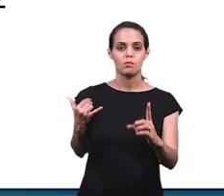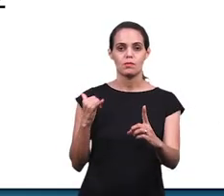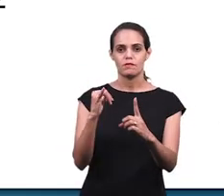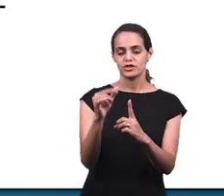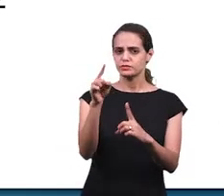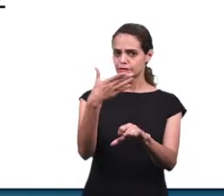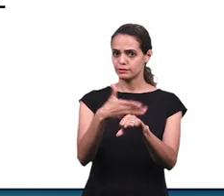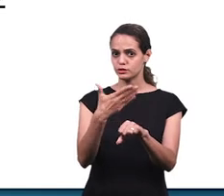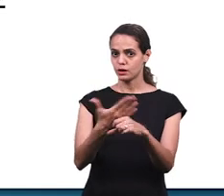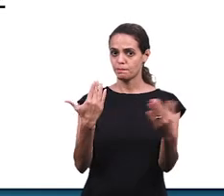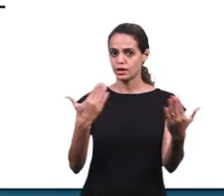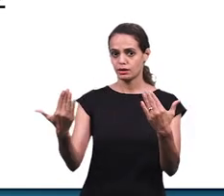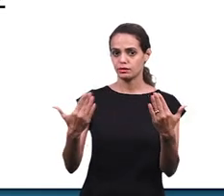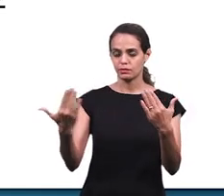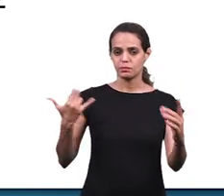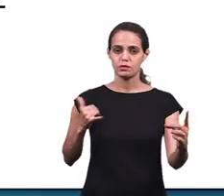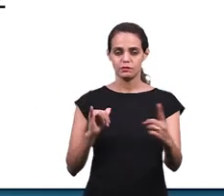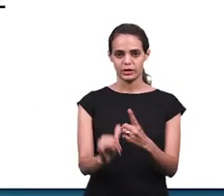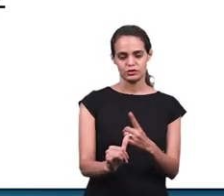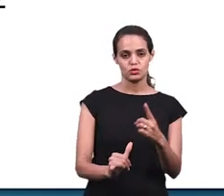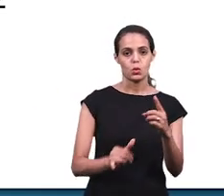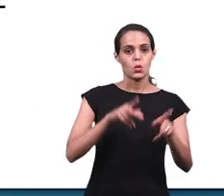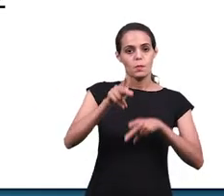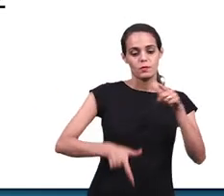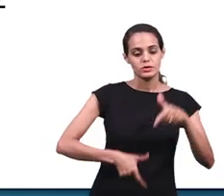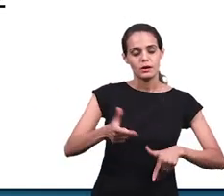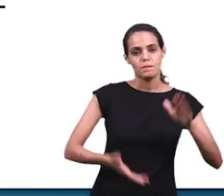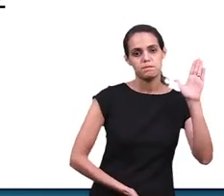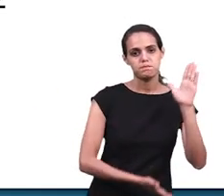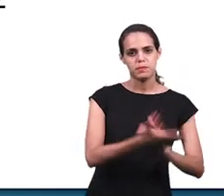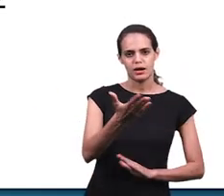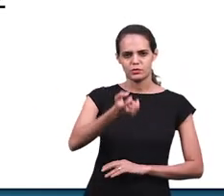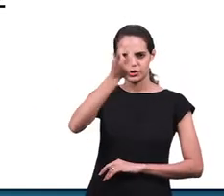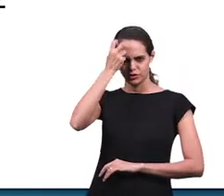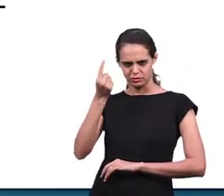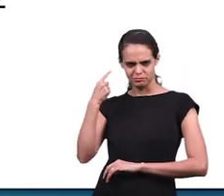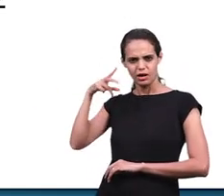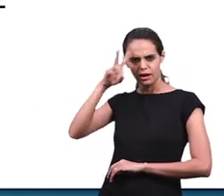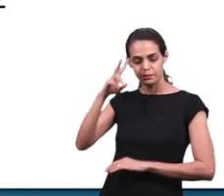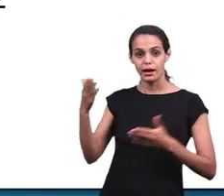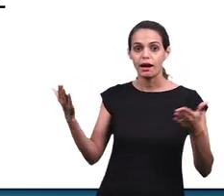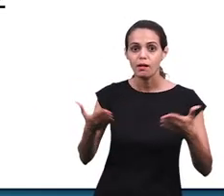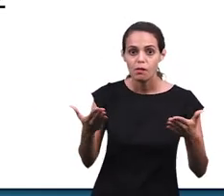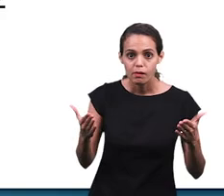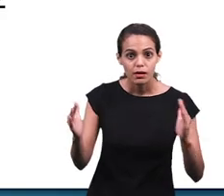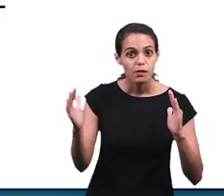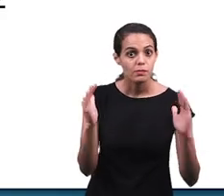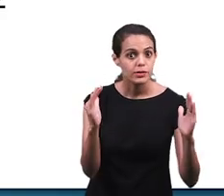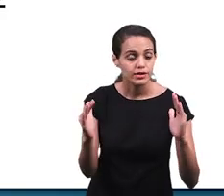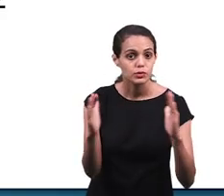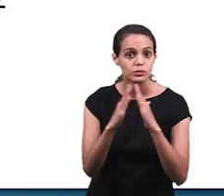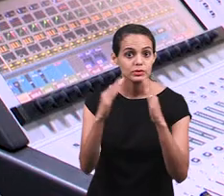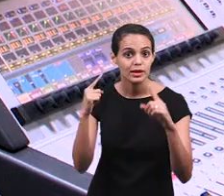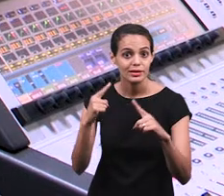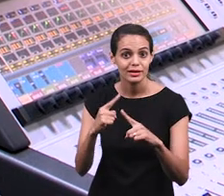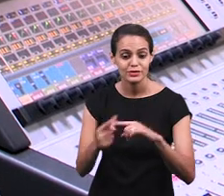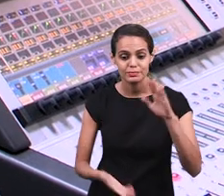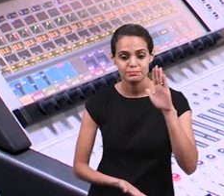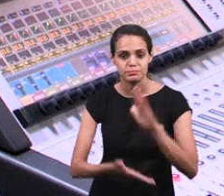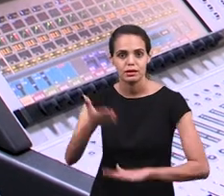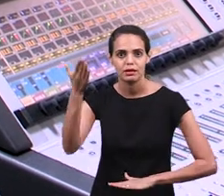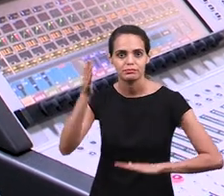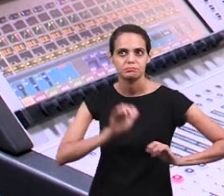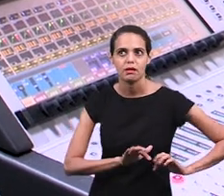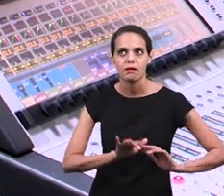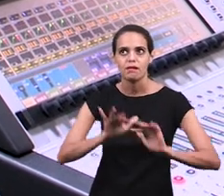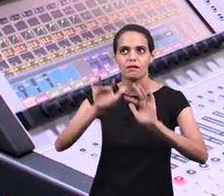saída de Israel do Egito, considerando a saída da igreja para o arrebatamento. E agora,